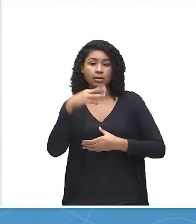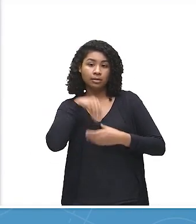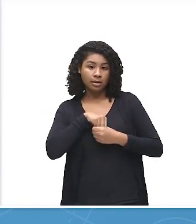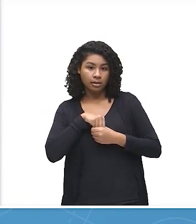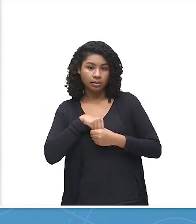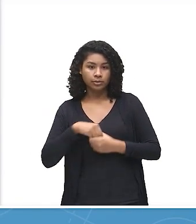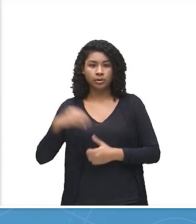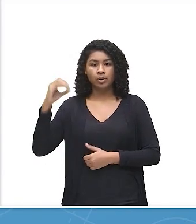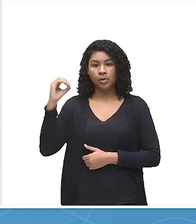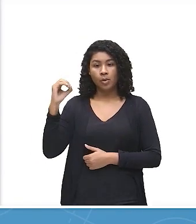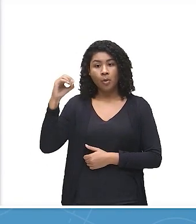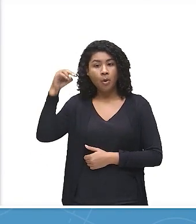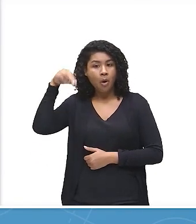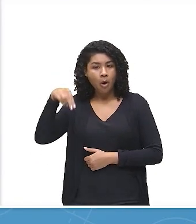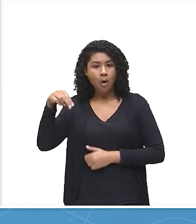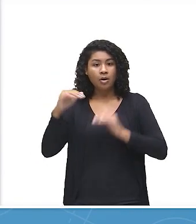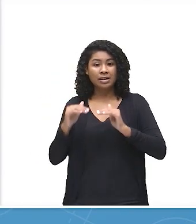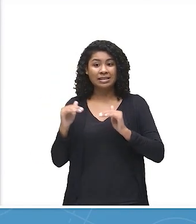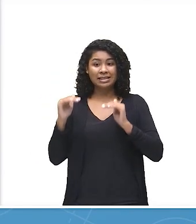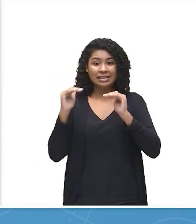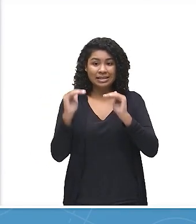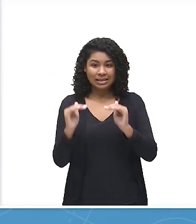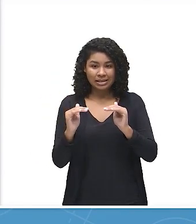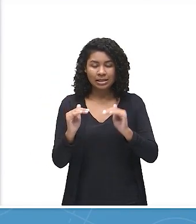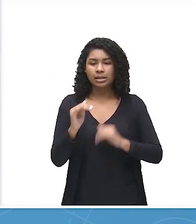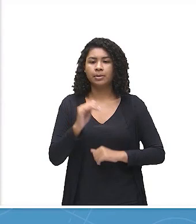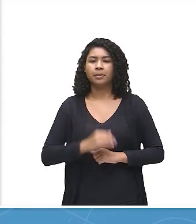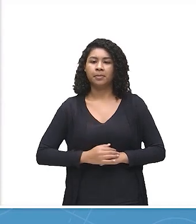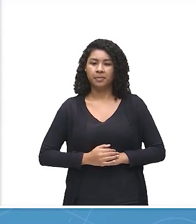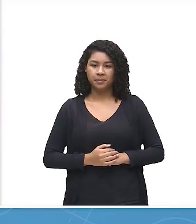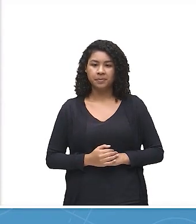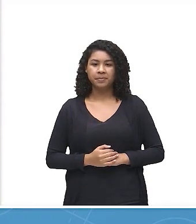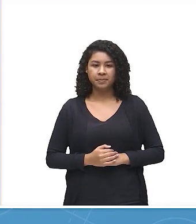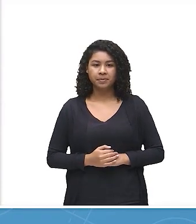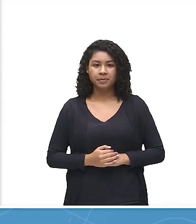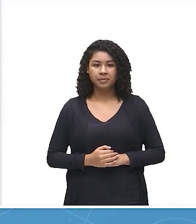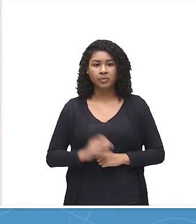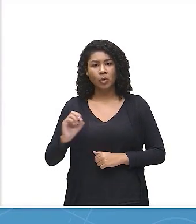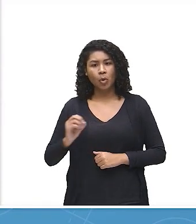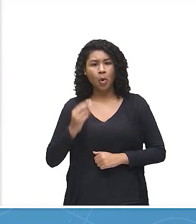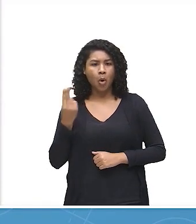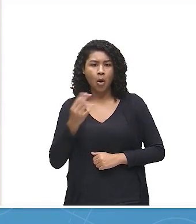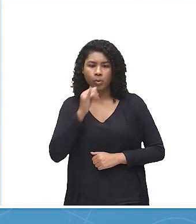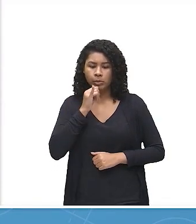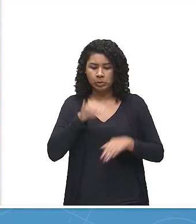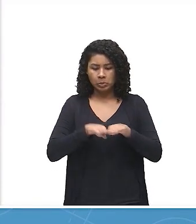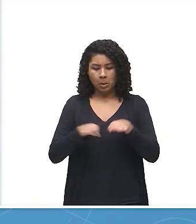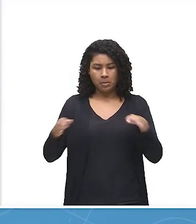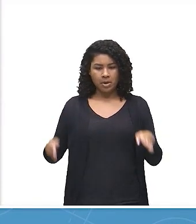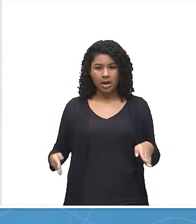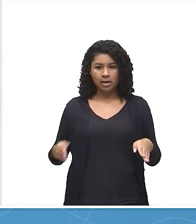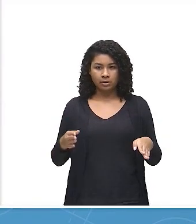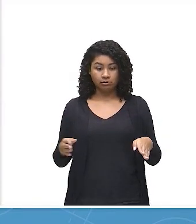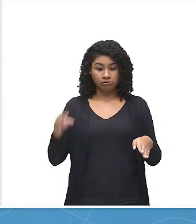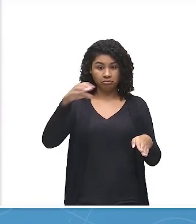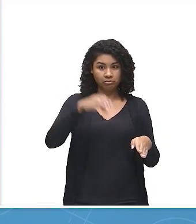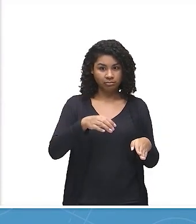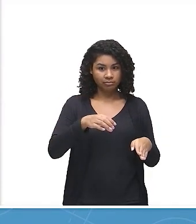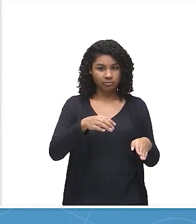pode utilizá-las dentro do contexto. Então, é assim que vocês vão trabalhando as prepositions.